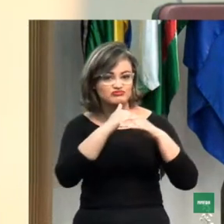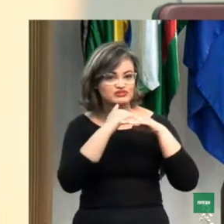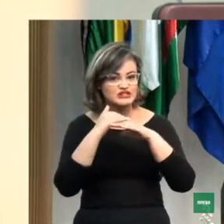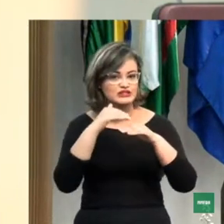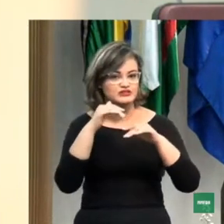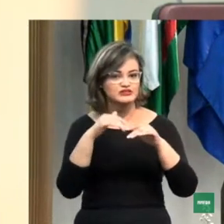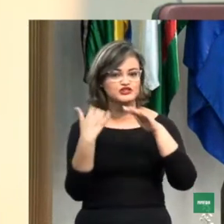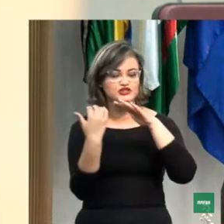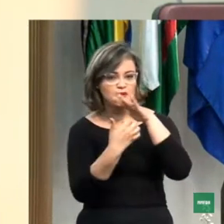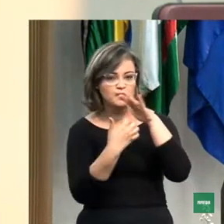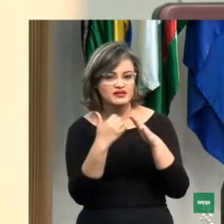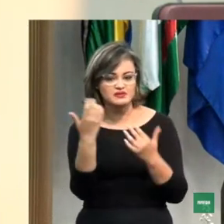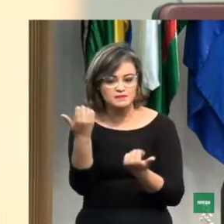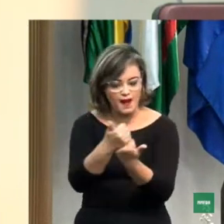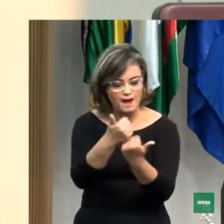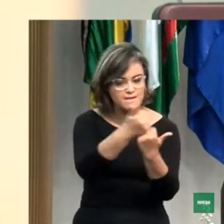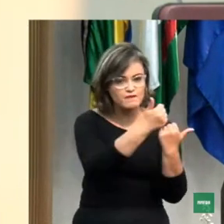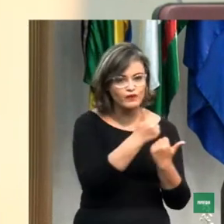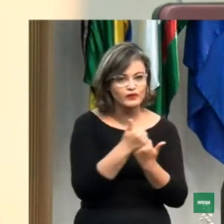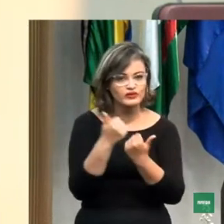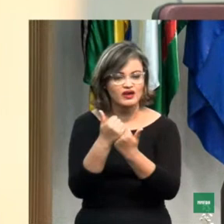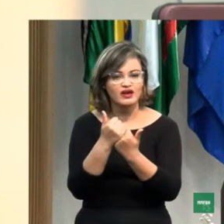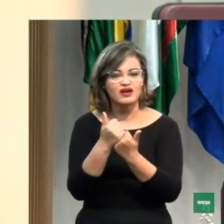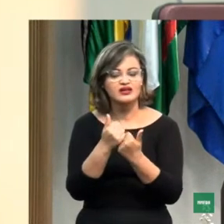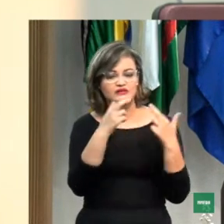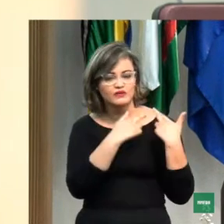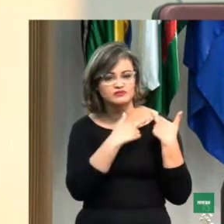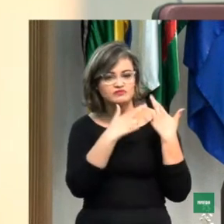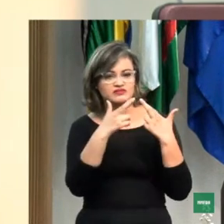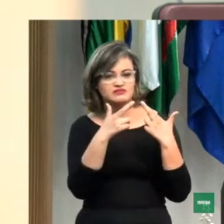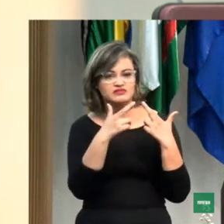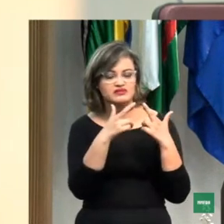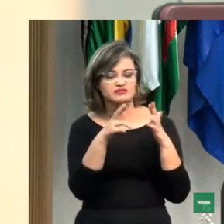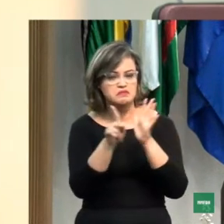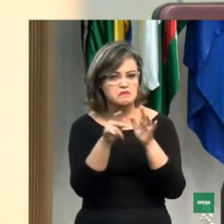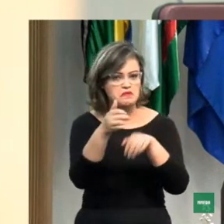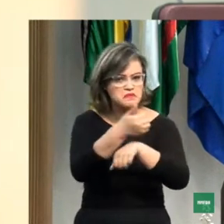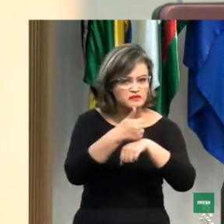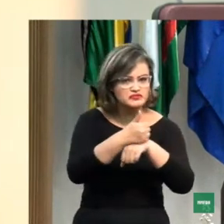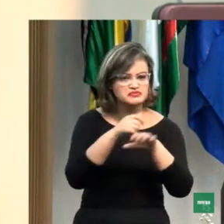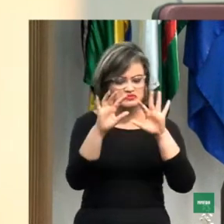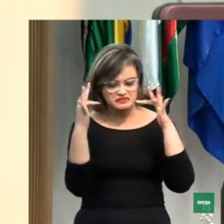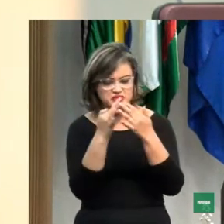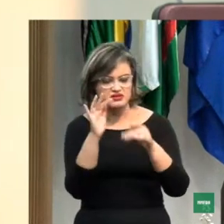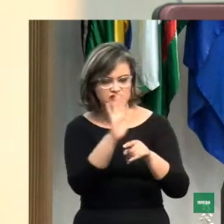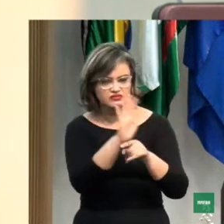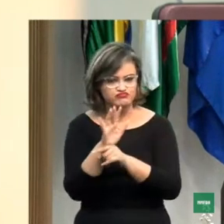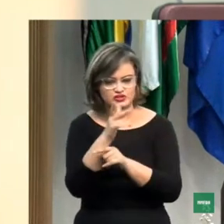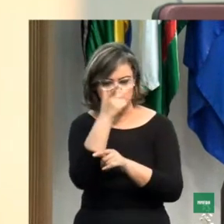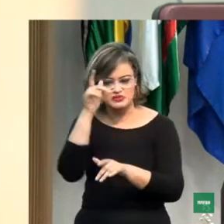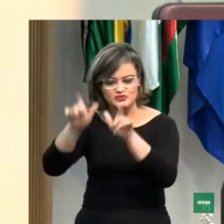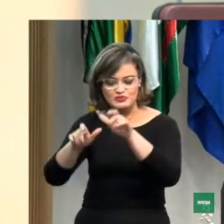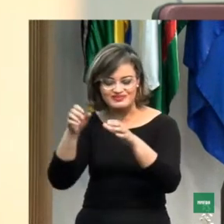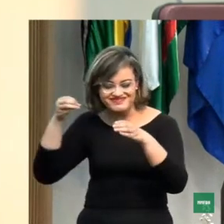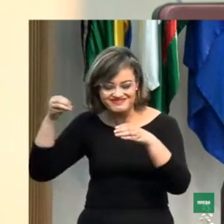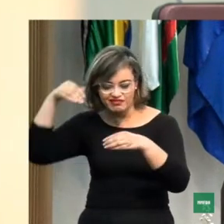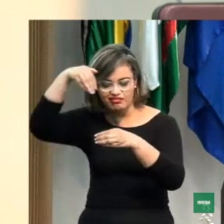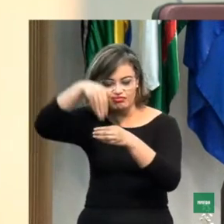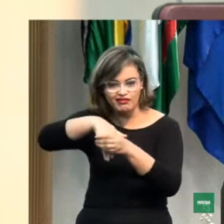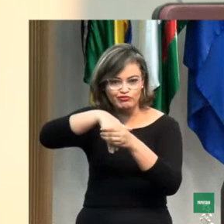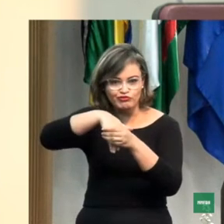a conciliação de responsabilidades profissionais e familiares de seus funcionários, incentivando a